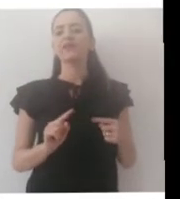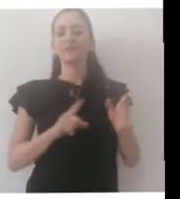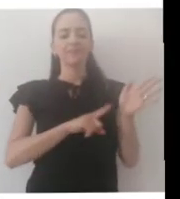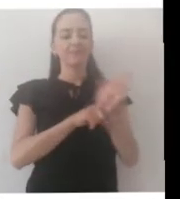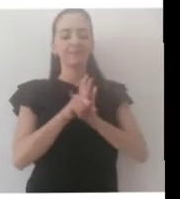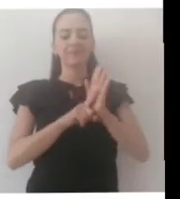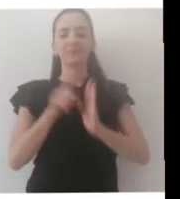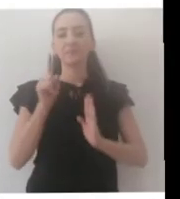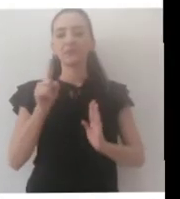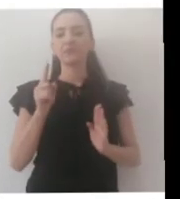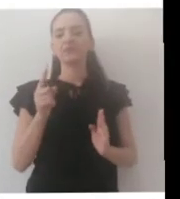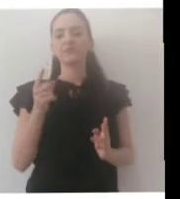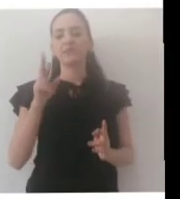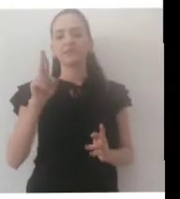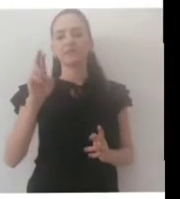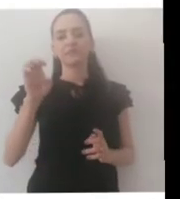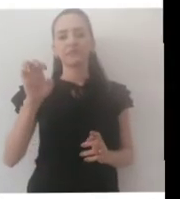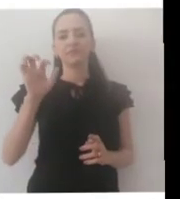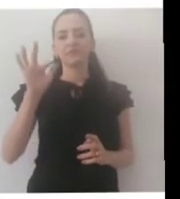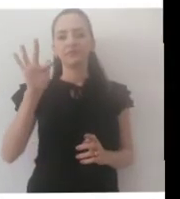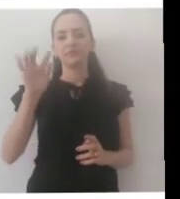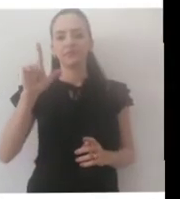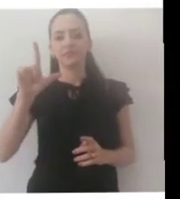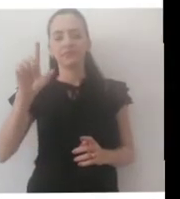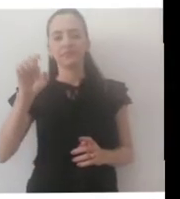com os dois tipos de pensamento.